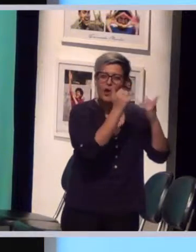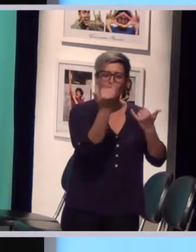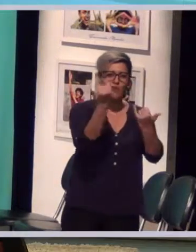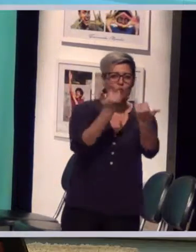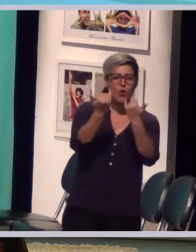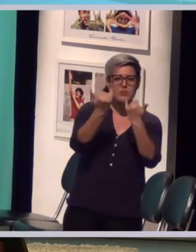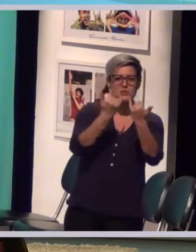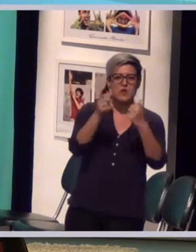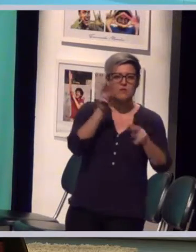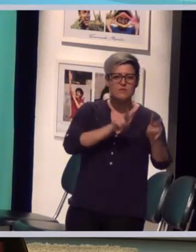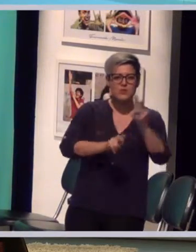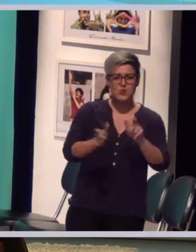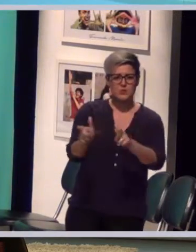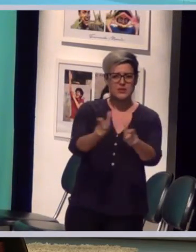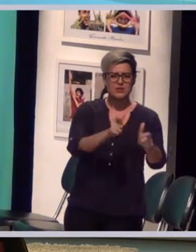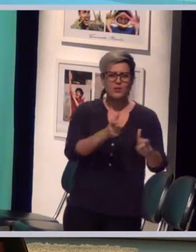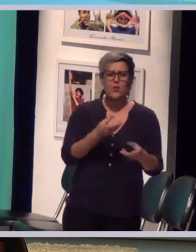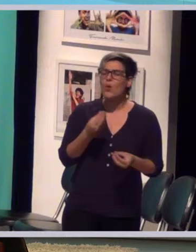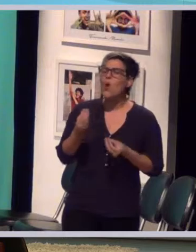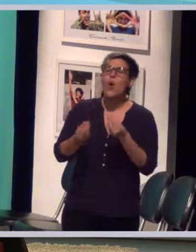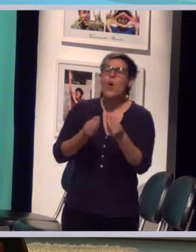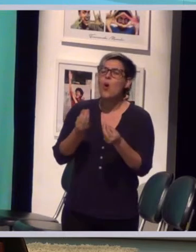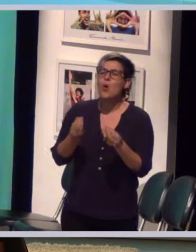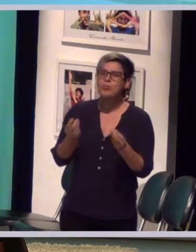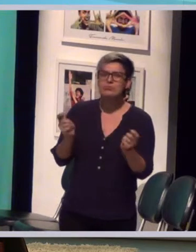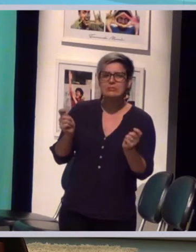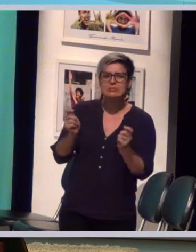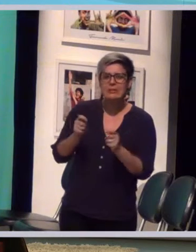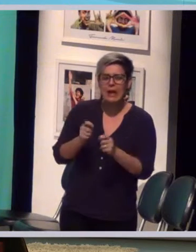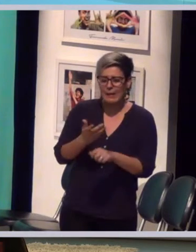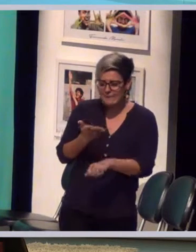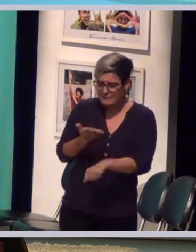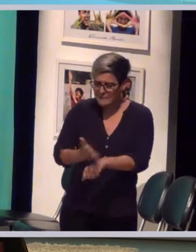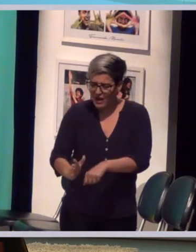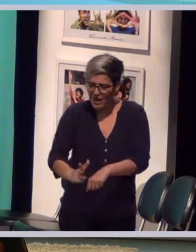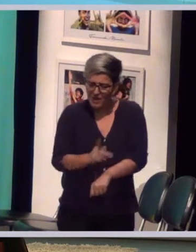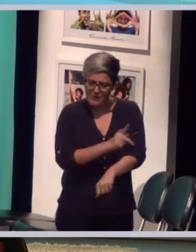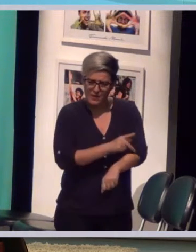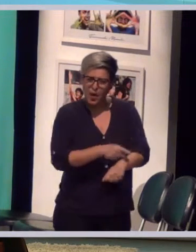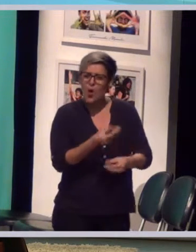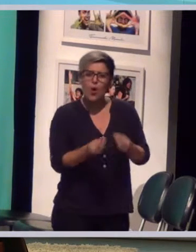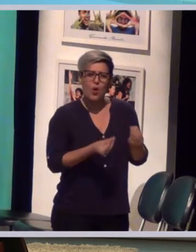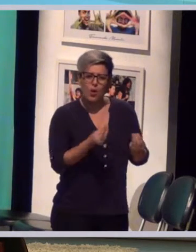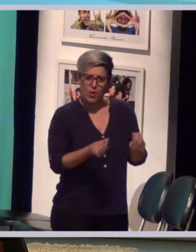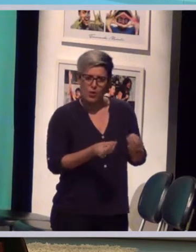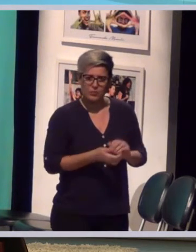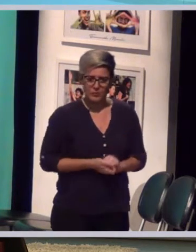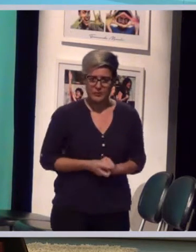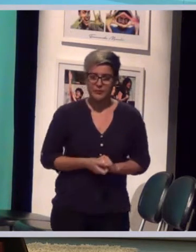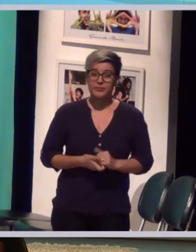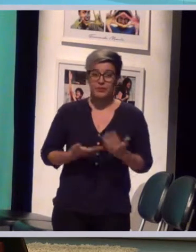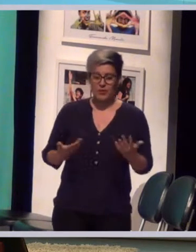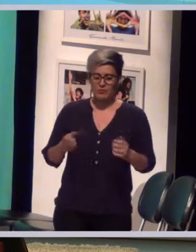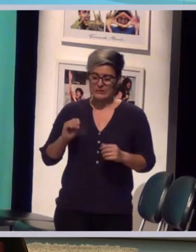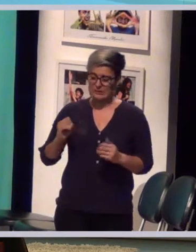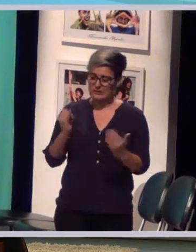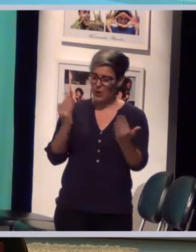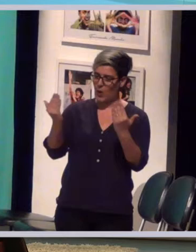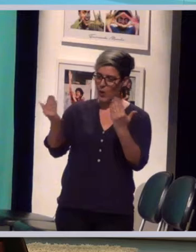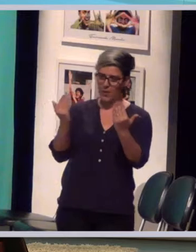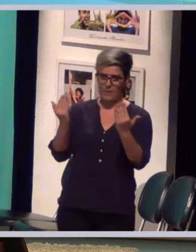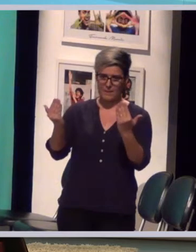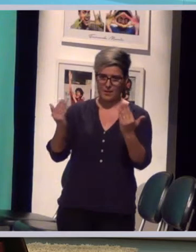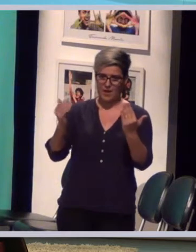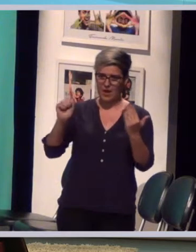visoespaciais. E o que isso traz de implicação para a prática pedagógica, né? Quando a gente compara